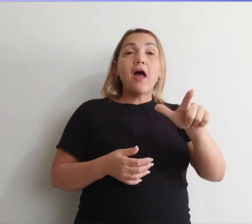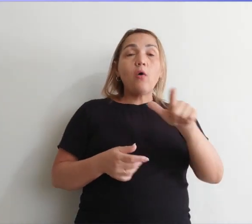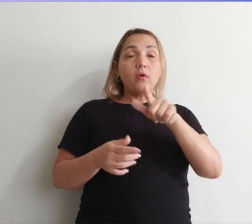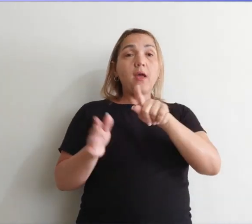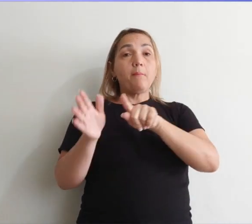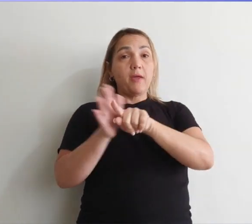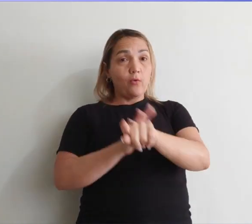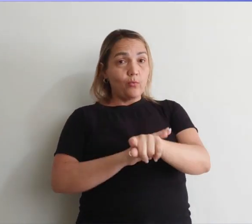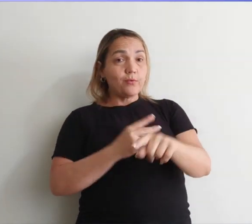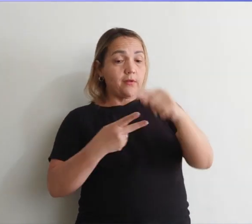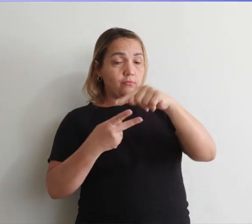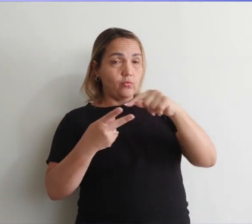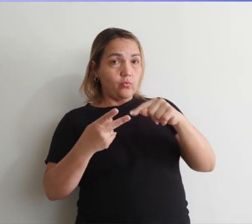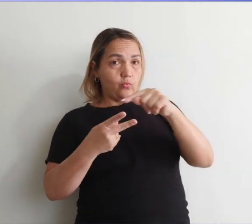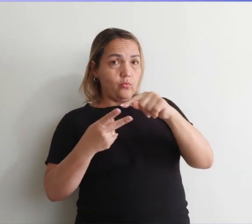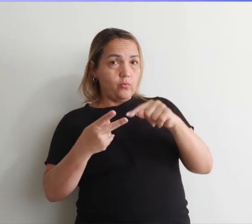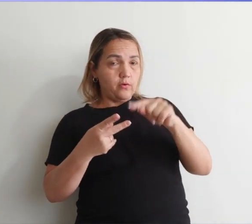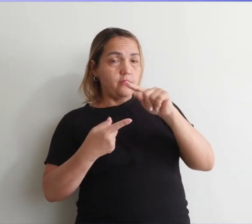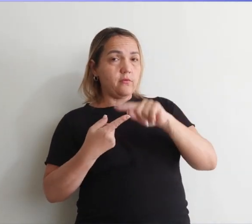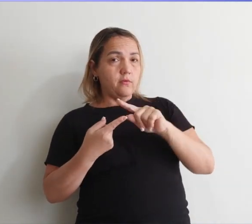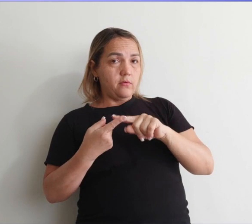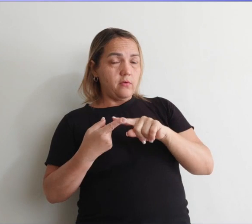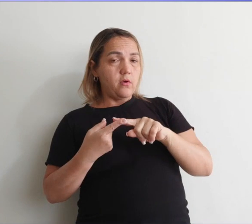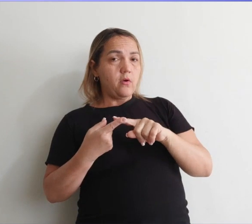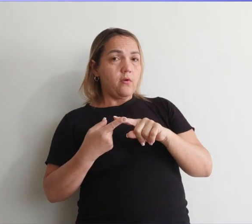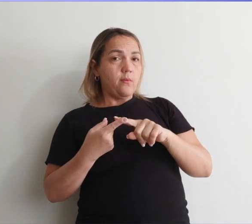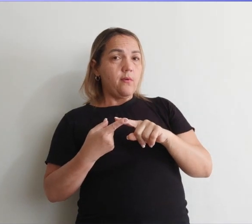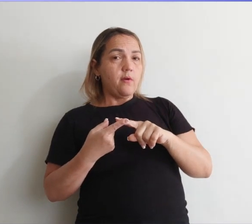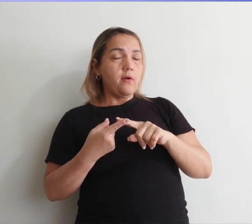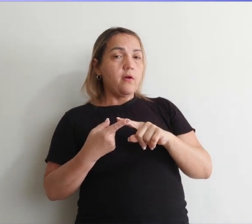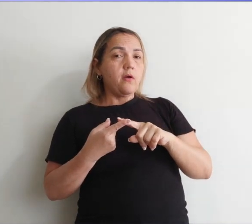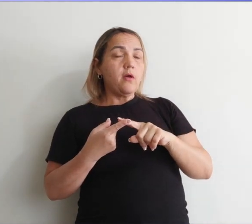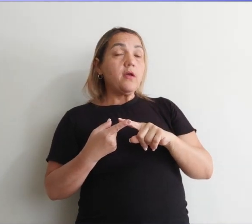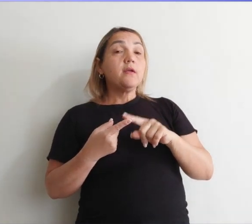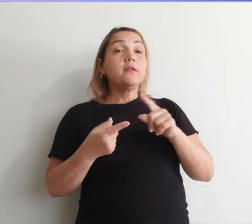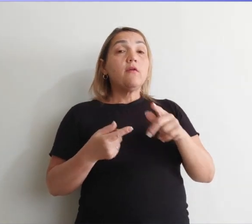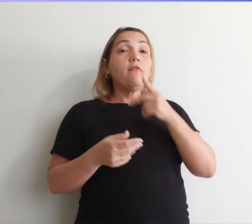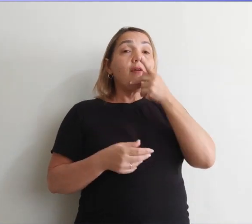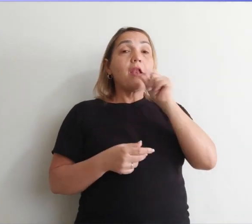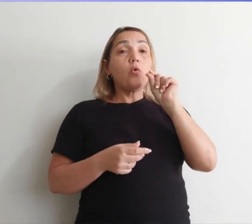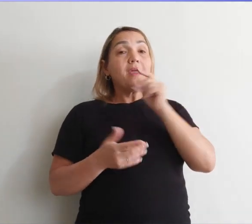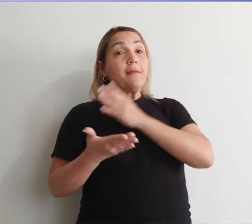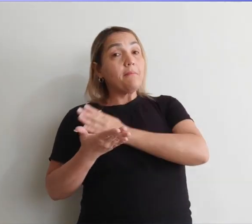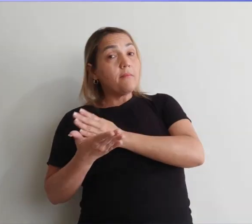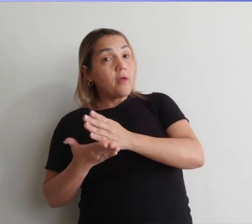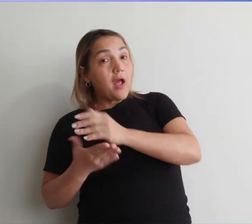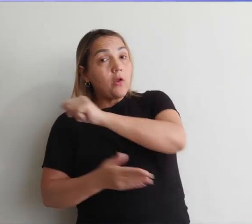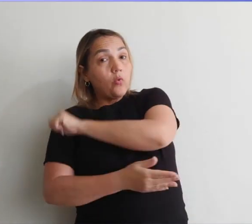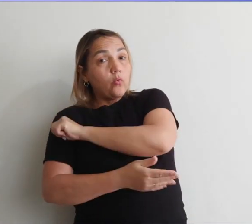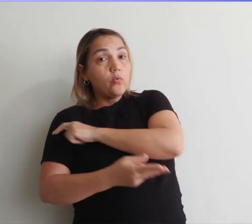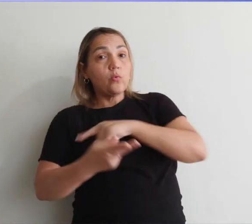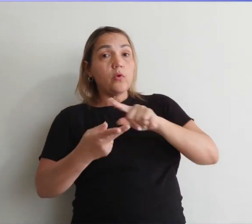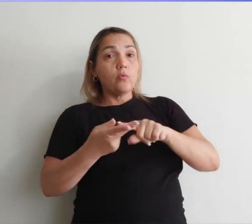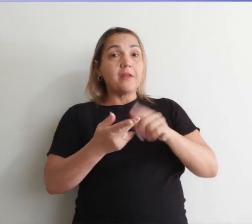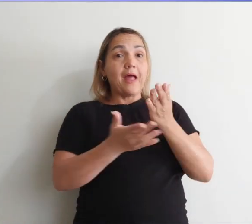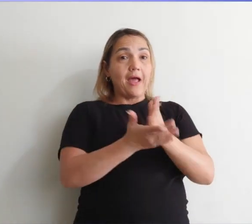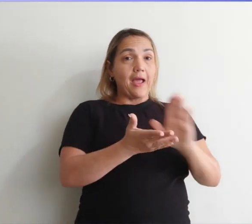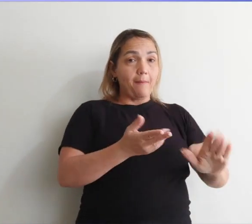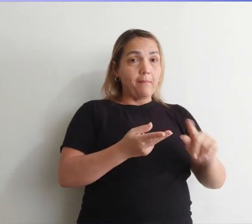porque a pergunta dela teve essas duas partes, né? O que eu poderia falar quem está iniciando e quem está terminando.